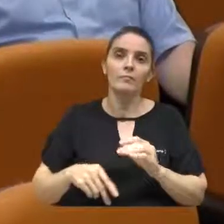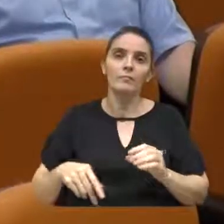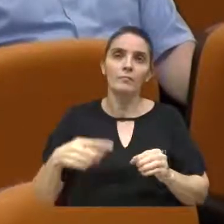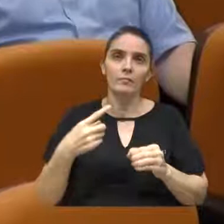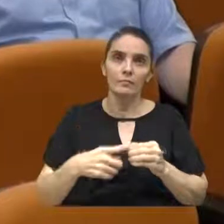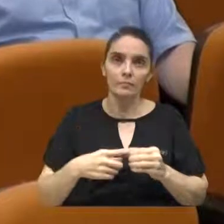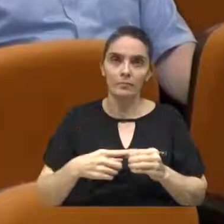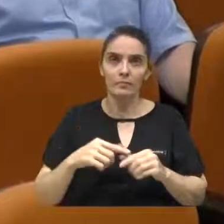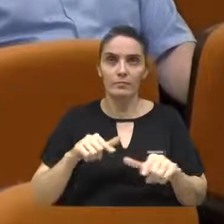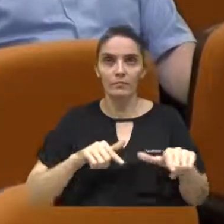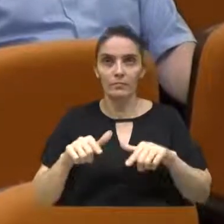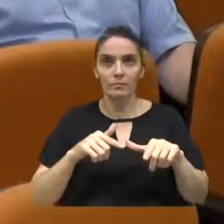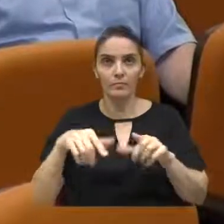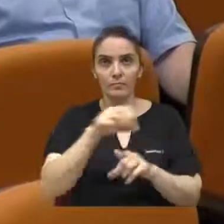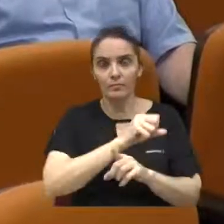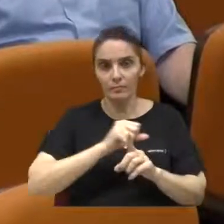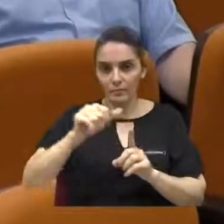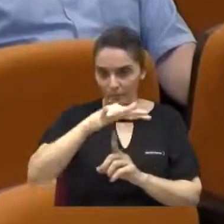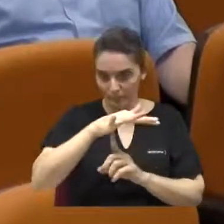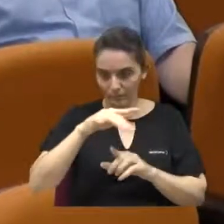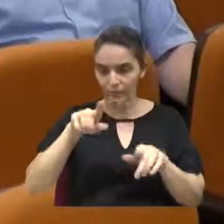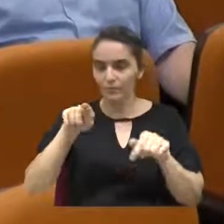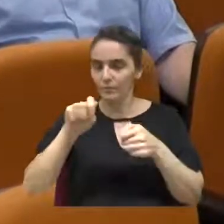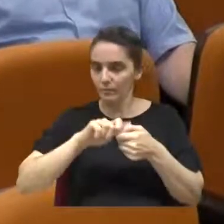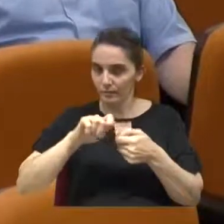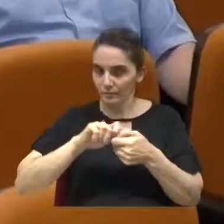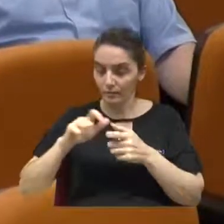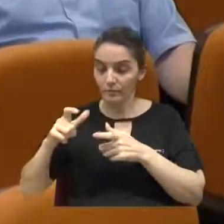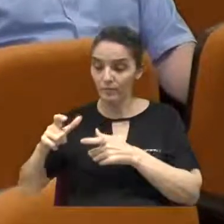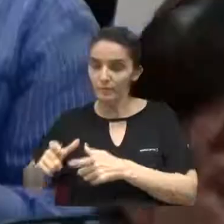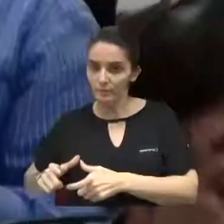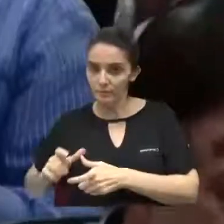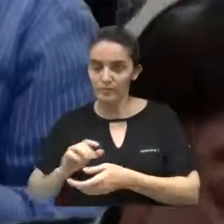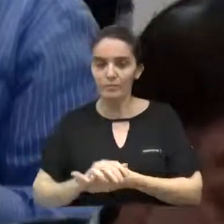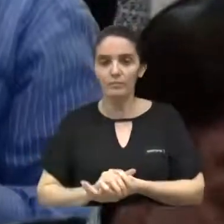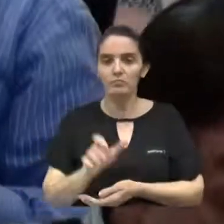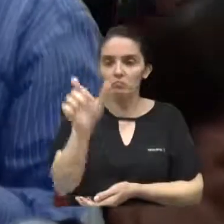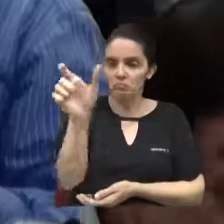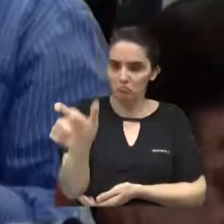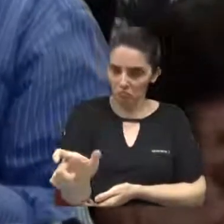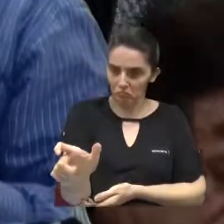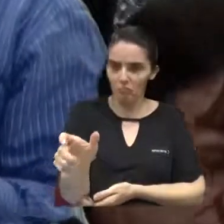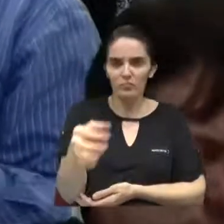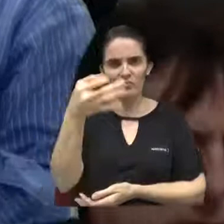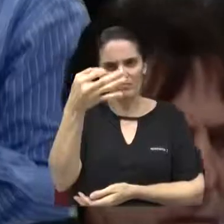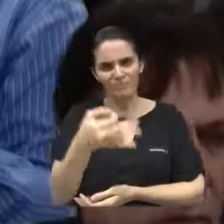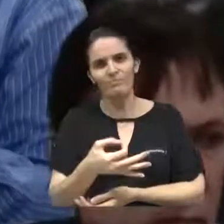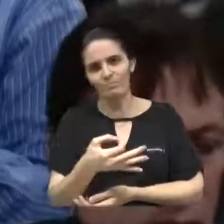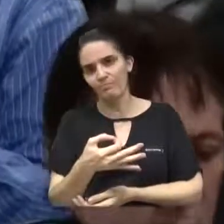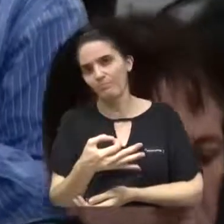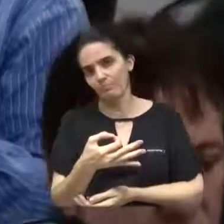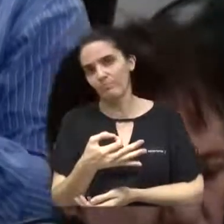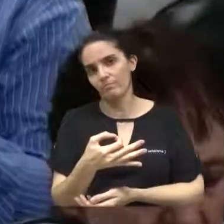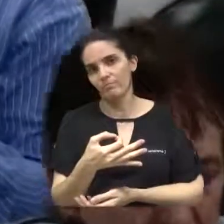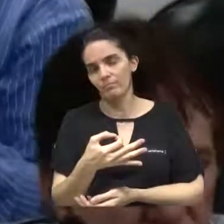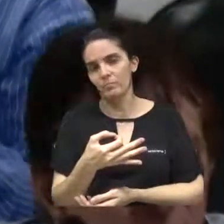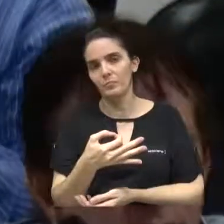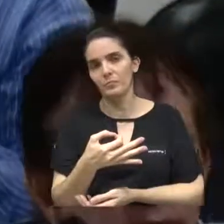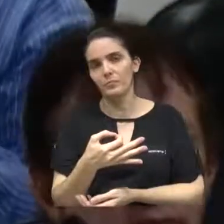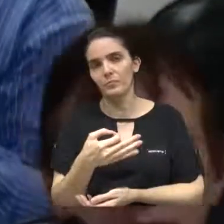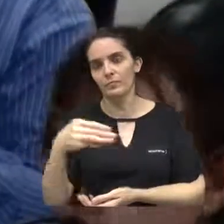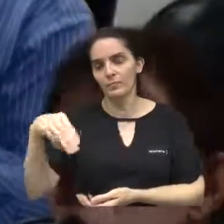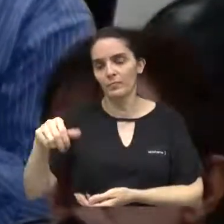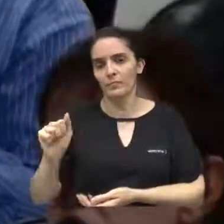que o senhor desempenha naquele bairro. Pela pessoa que o senhor é, eu tenho certeza que a Dona